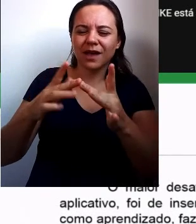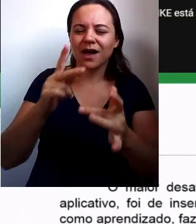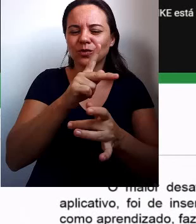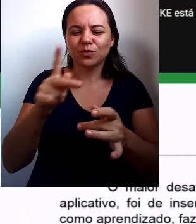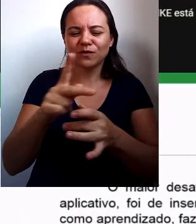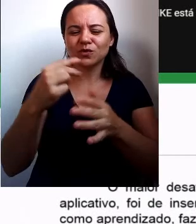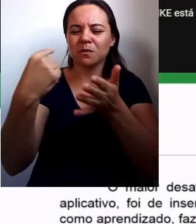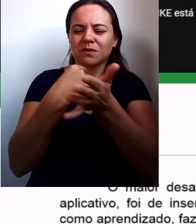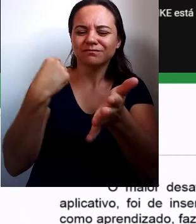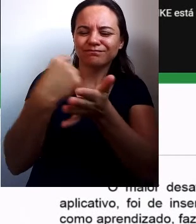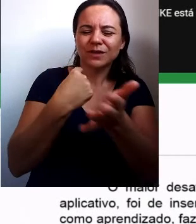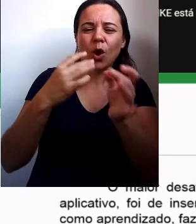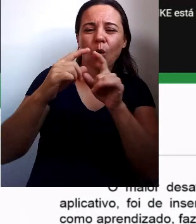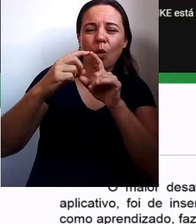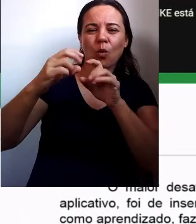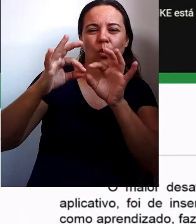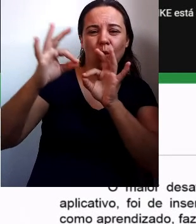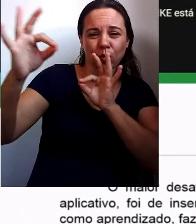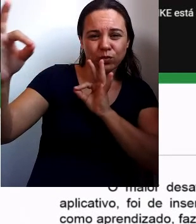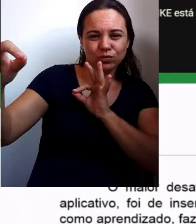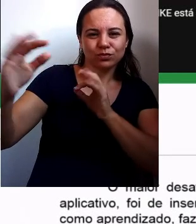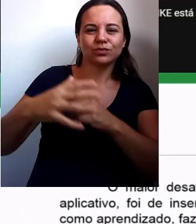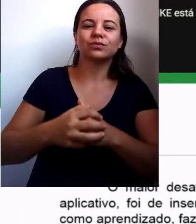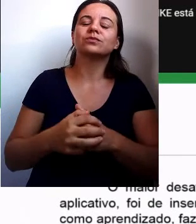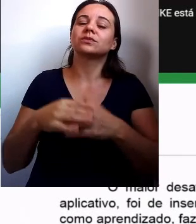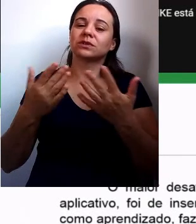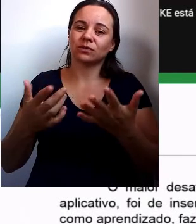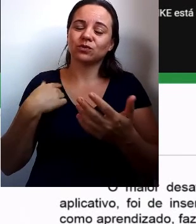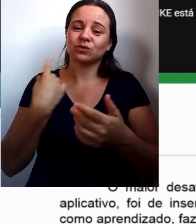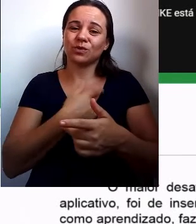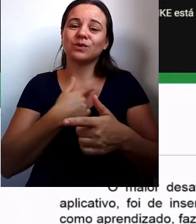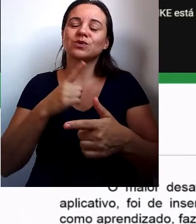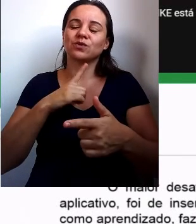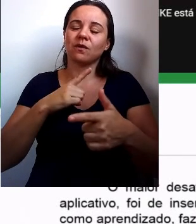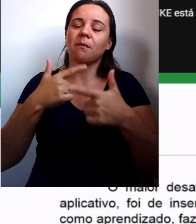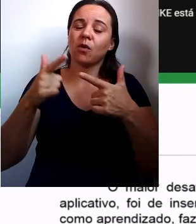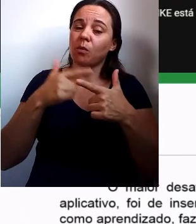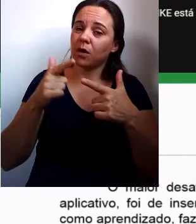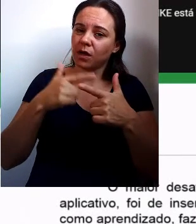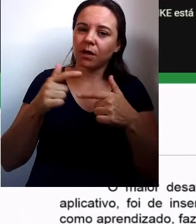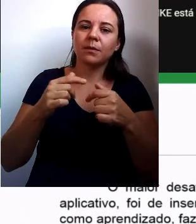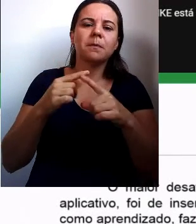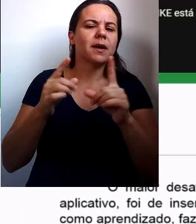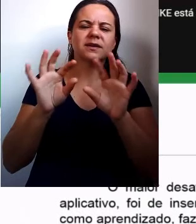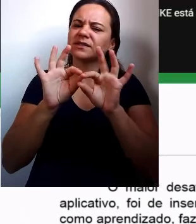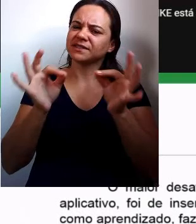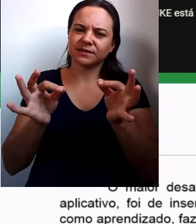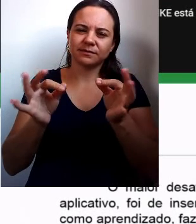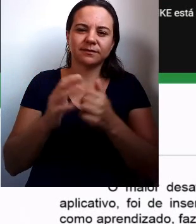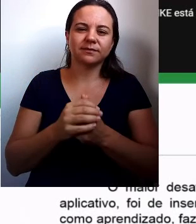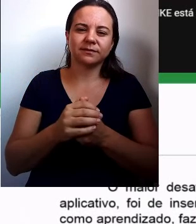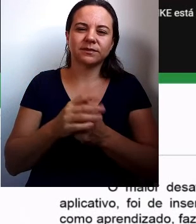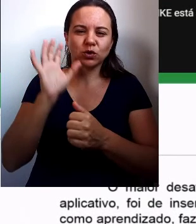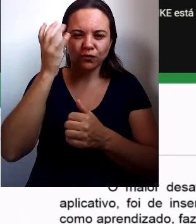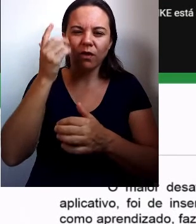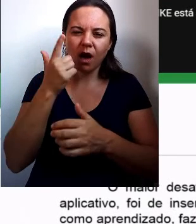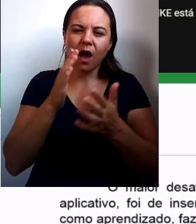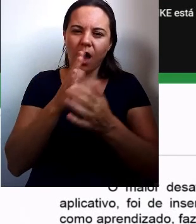que funciona? Como é que vai fazer? Esse, nós tivemos um probleminha assim, mais nada que não fosse